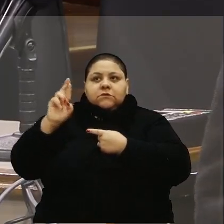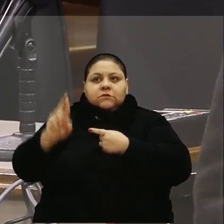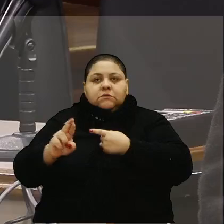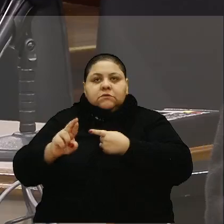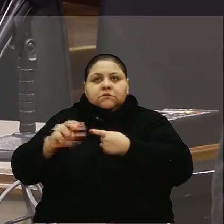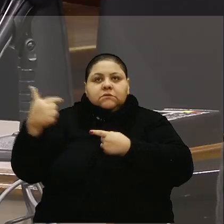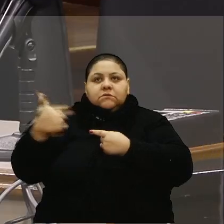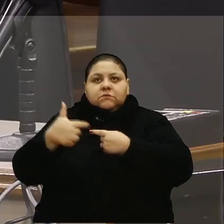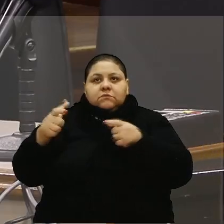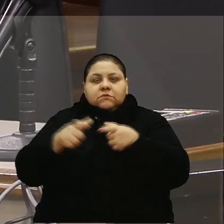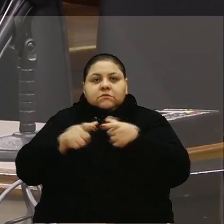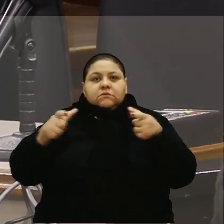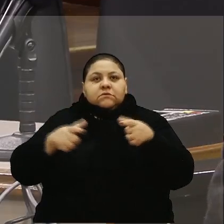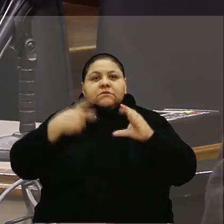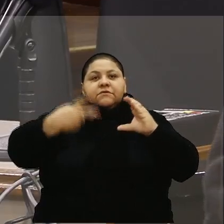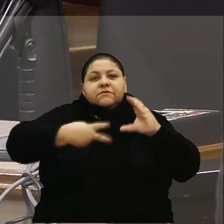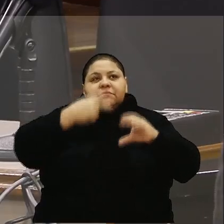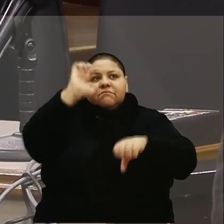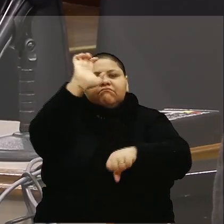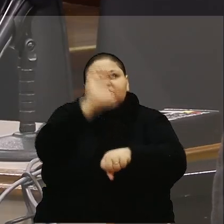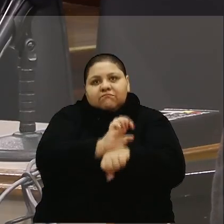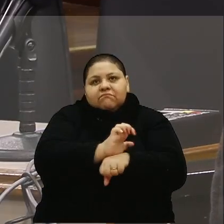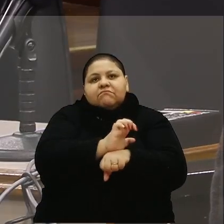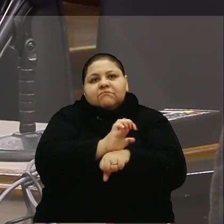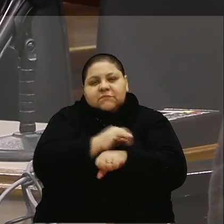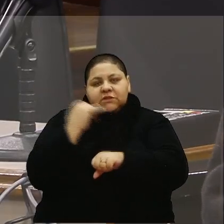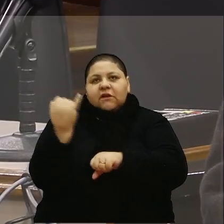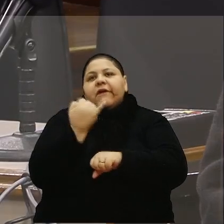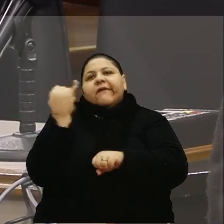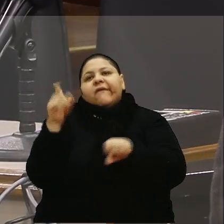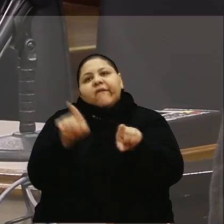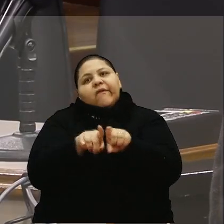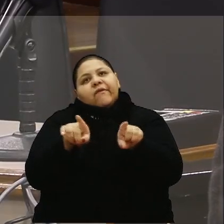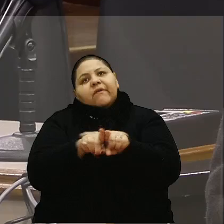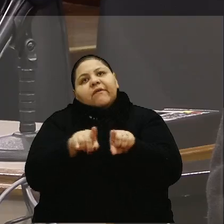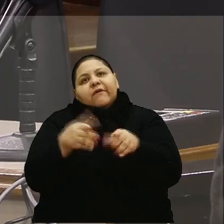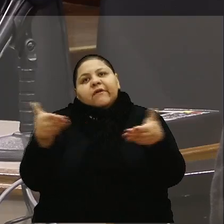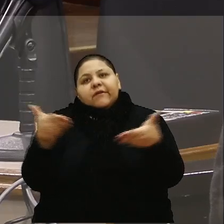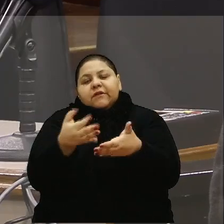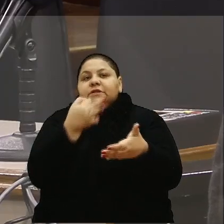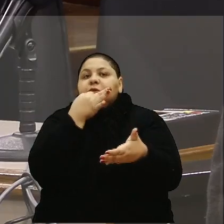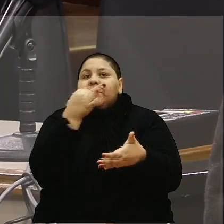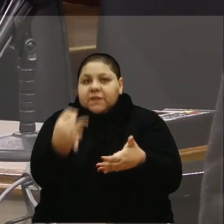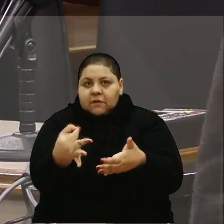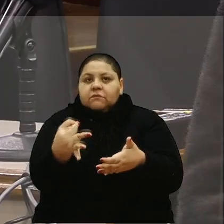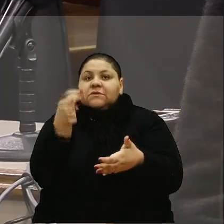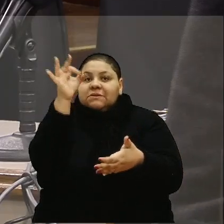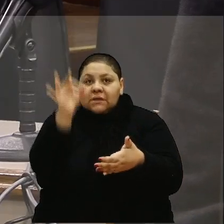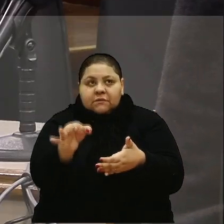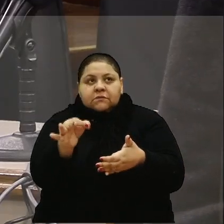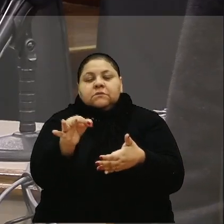segunda maior Câmara do Estado e é importante também que a gente deixe nosso posicionamento e